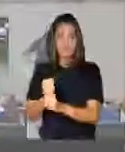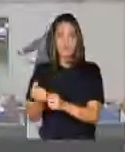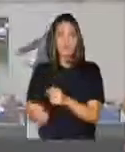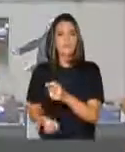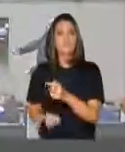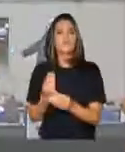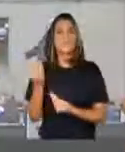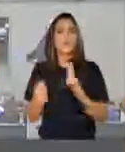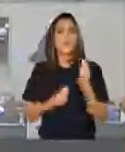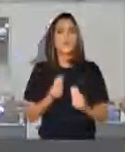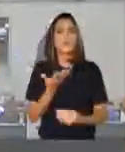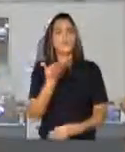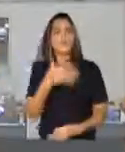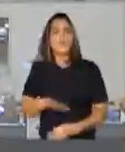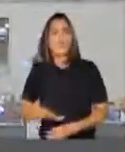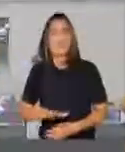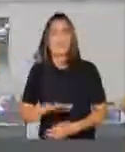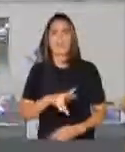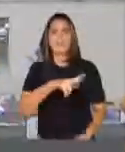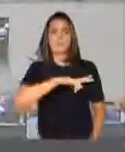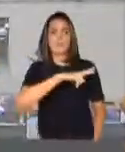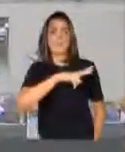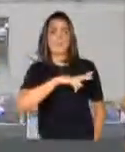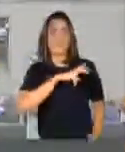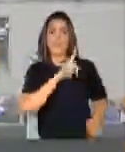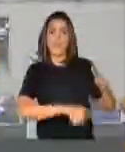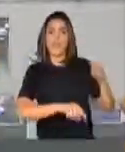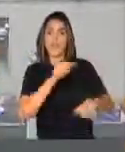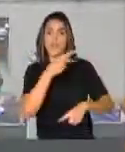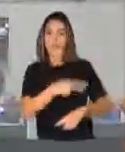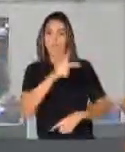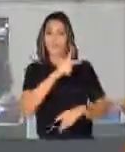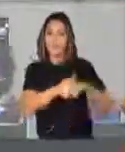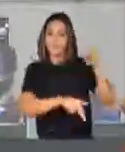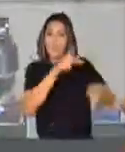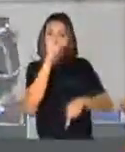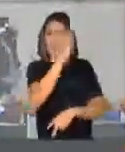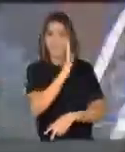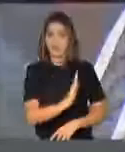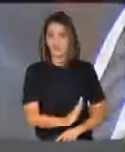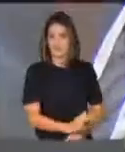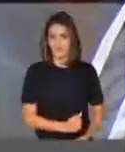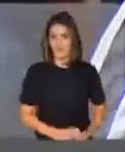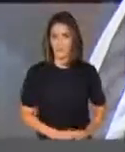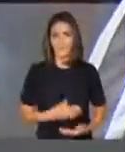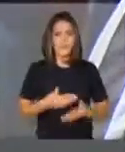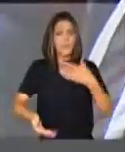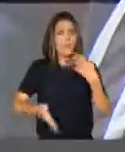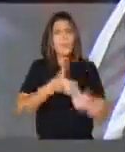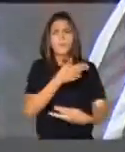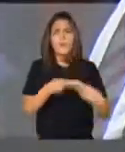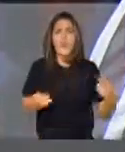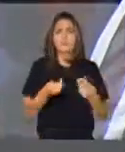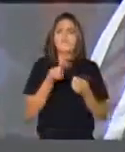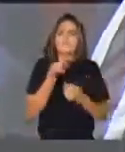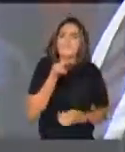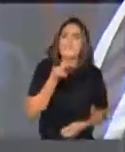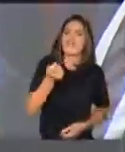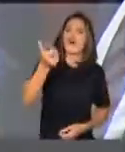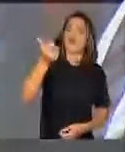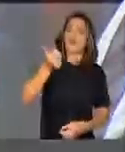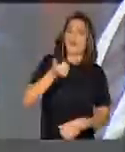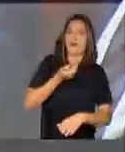de privatização dos recursos do território dos recursos do povo brasileiro de qualquer concessão